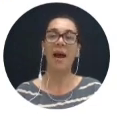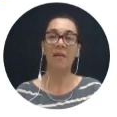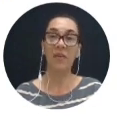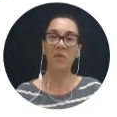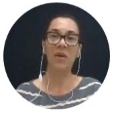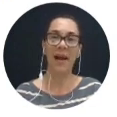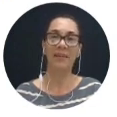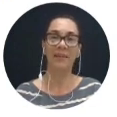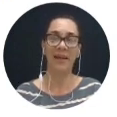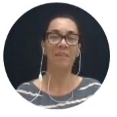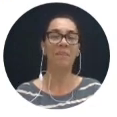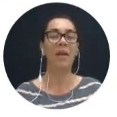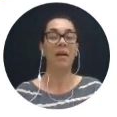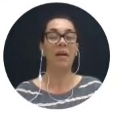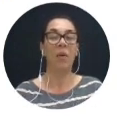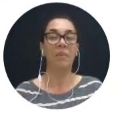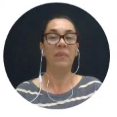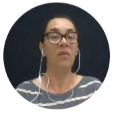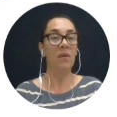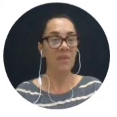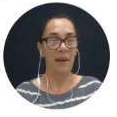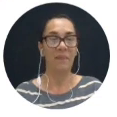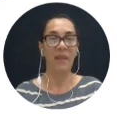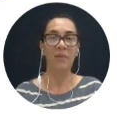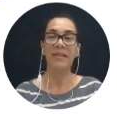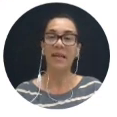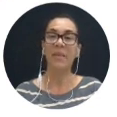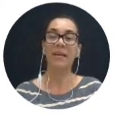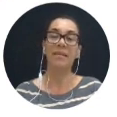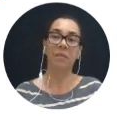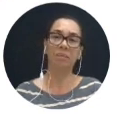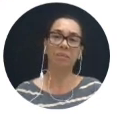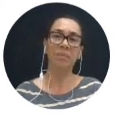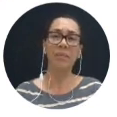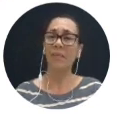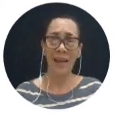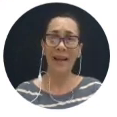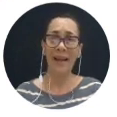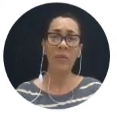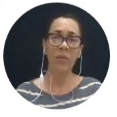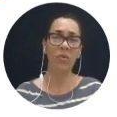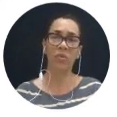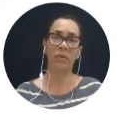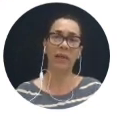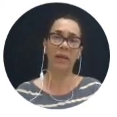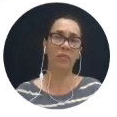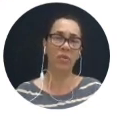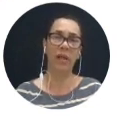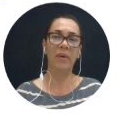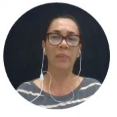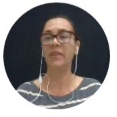gente afine o olhar, né? Bom, então vamos lá. Então, a segmentação, ela é um